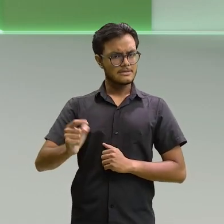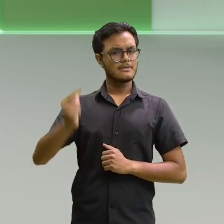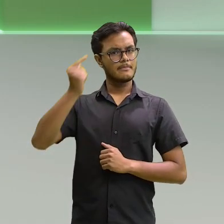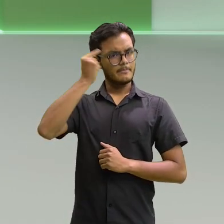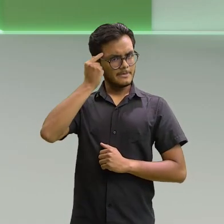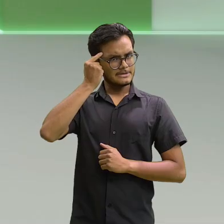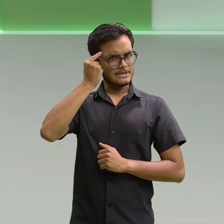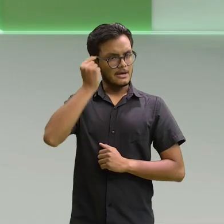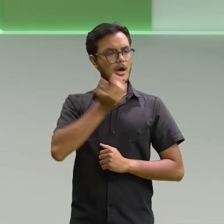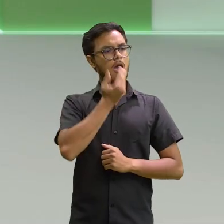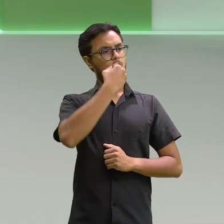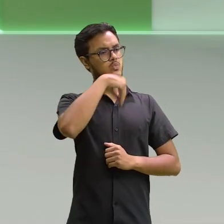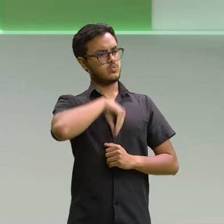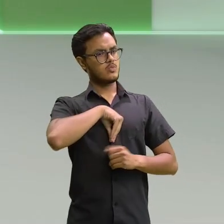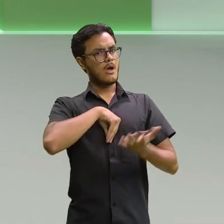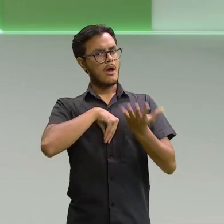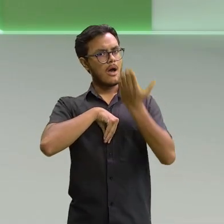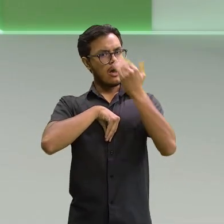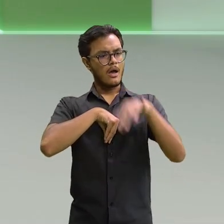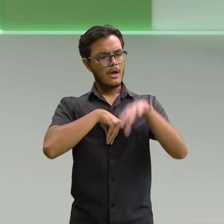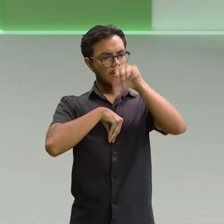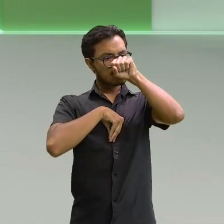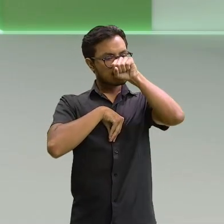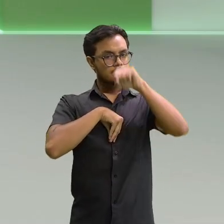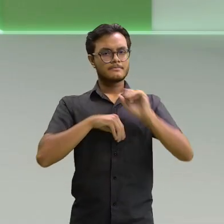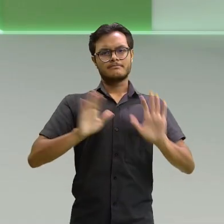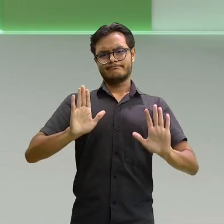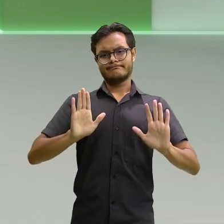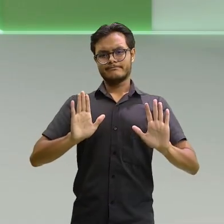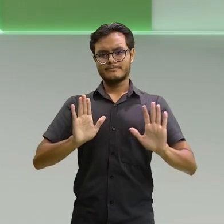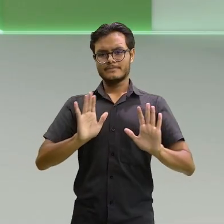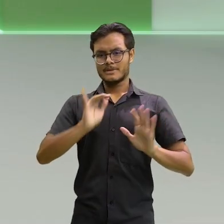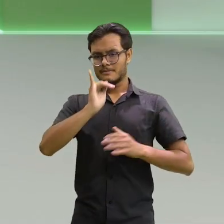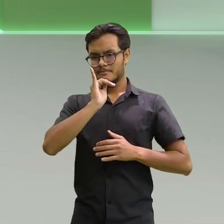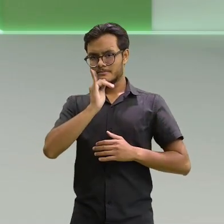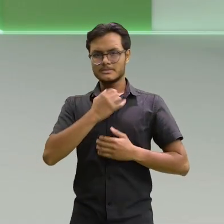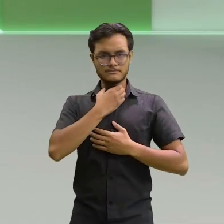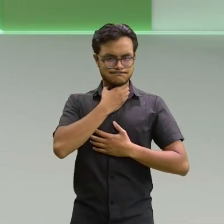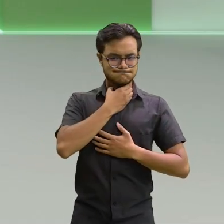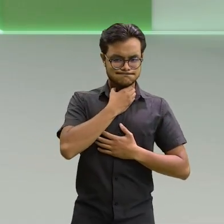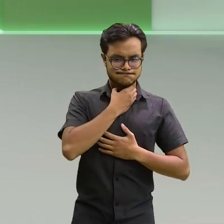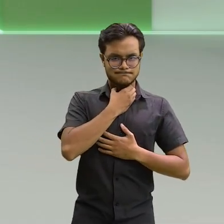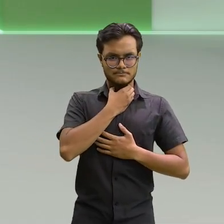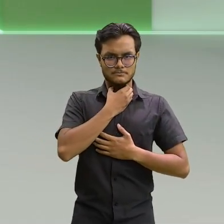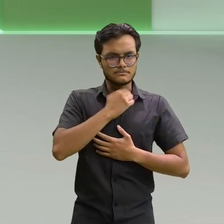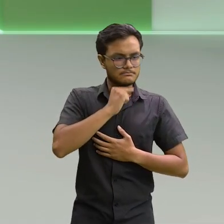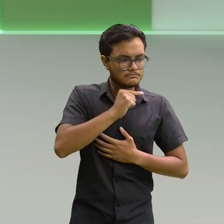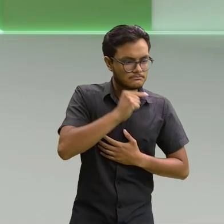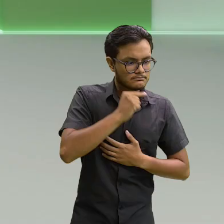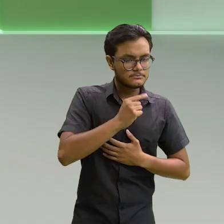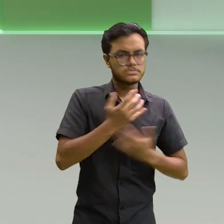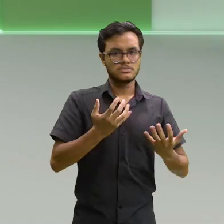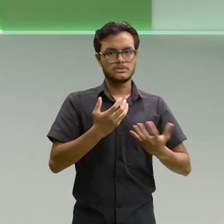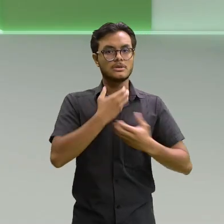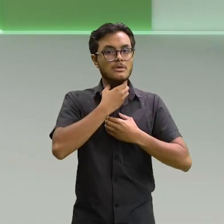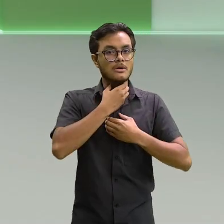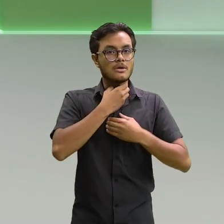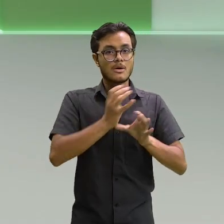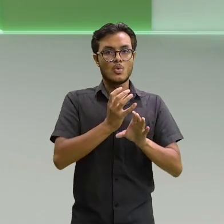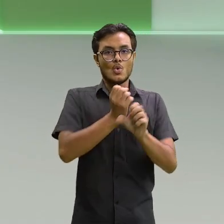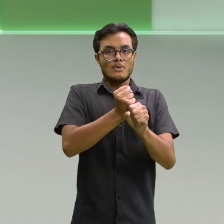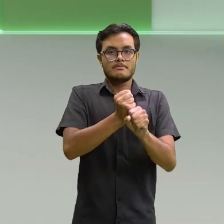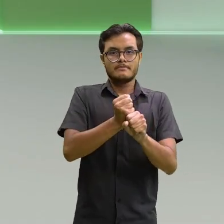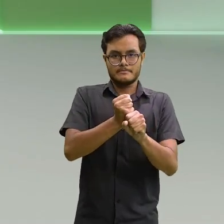respirar ao mesmo tempo, ou por alguma fatalidade, você está ali agoniado e tal, alguma coisa, e a tua glote